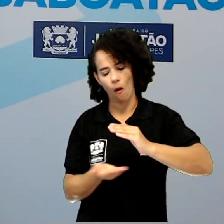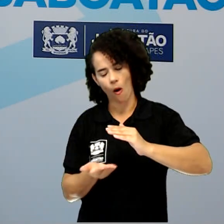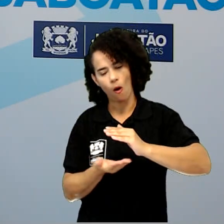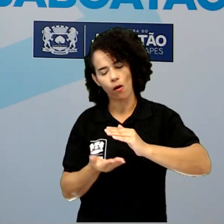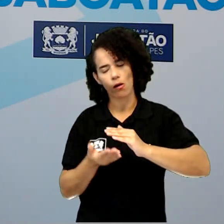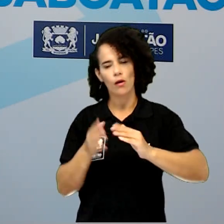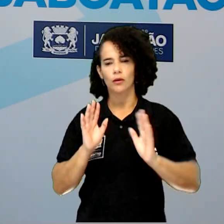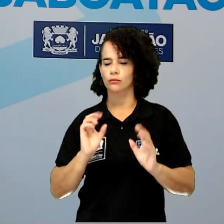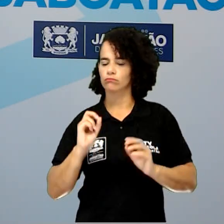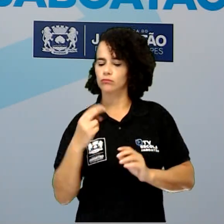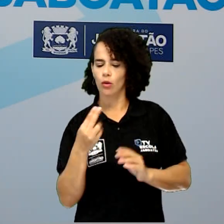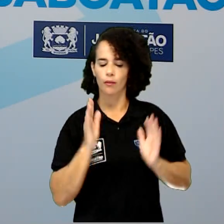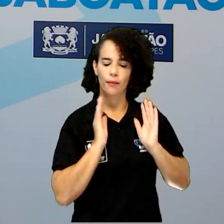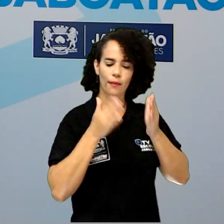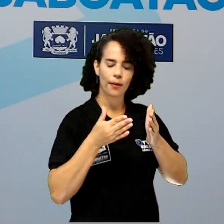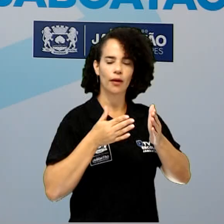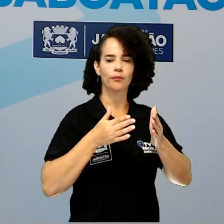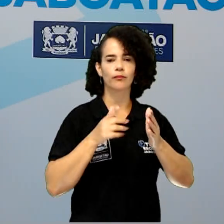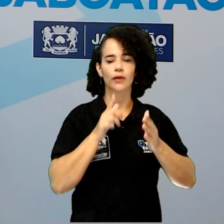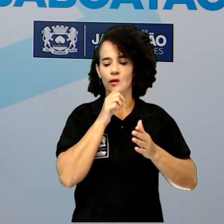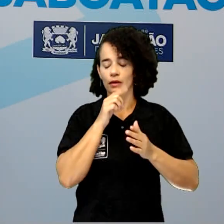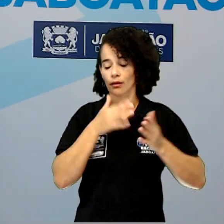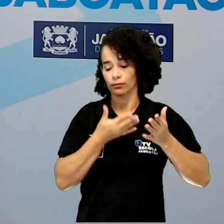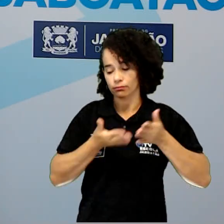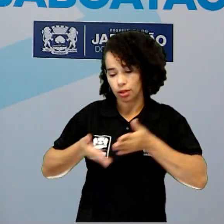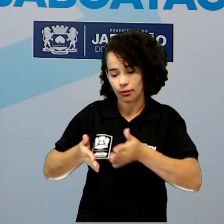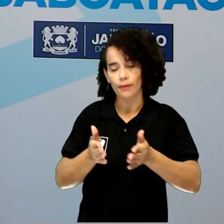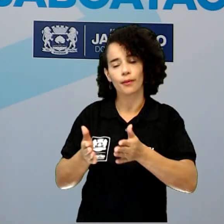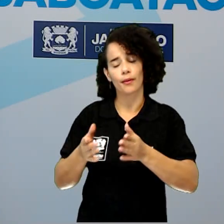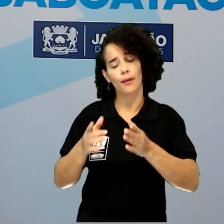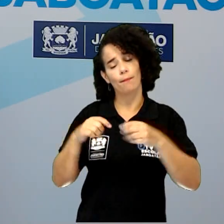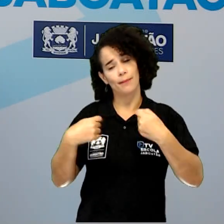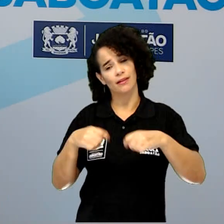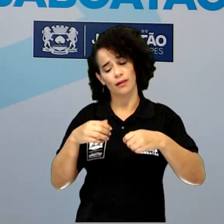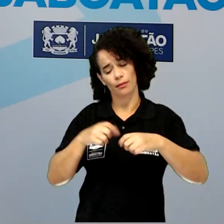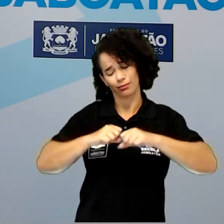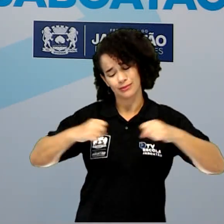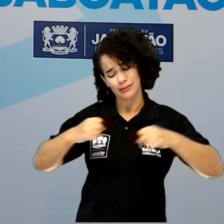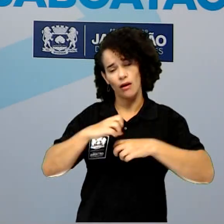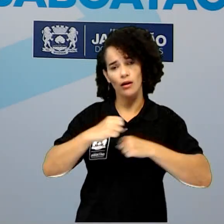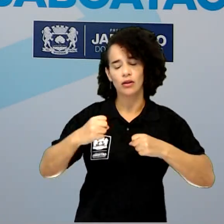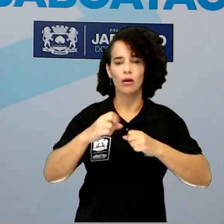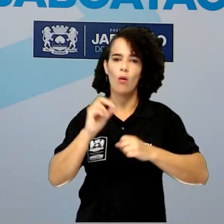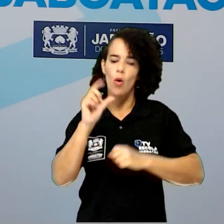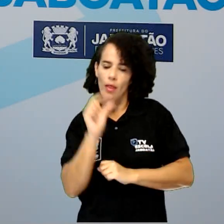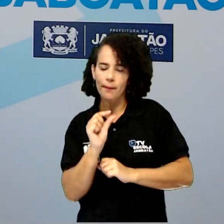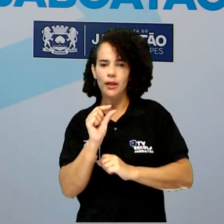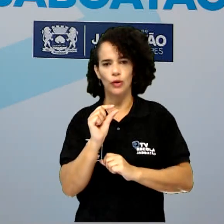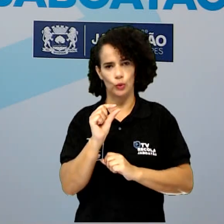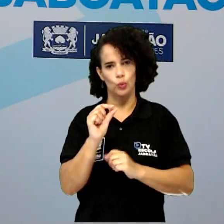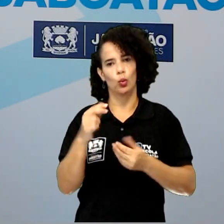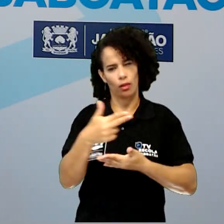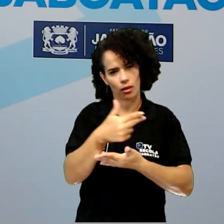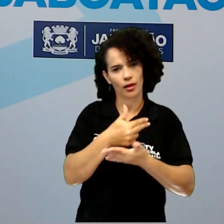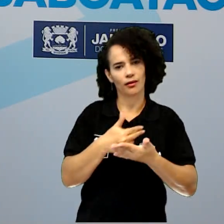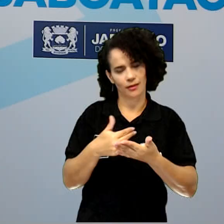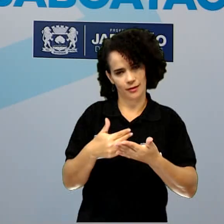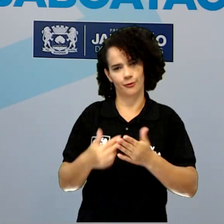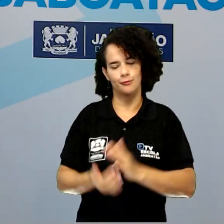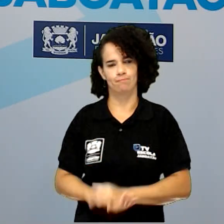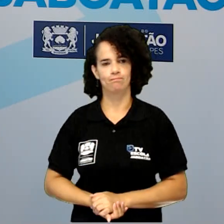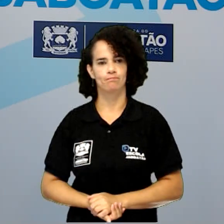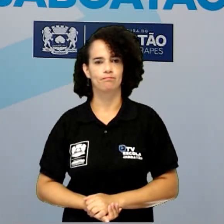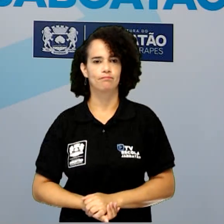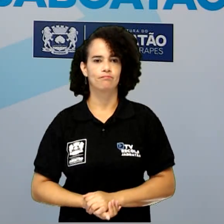determinado ponto, o oceano ou continente, você precisa esticar, diminuir, isso a gente chama de distorção nas projeções. E